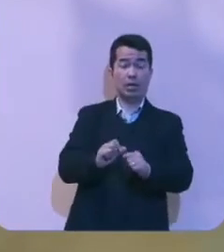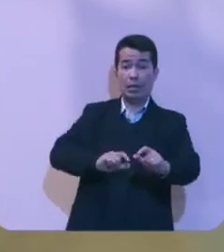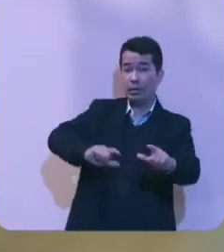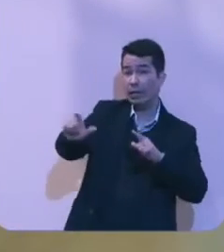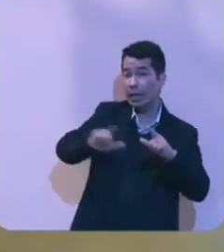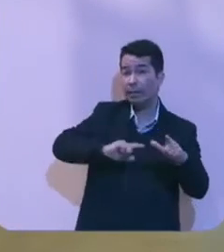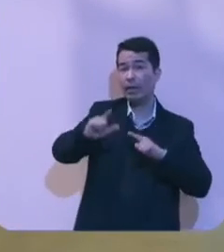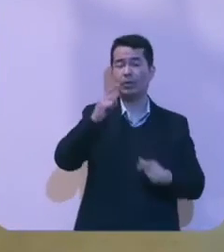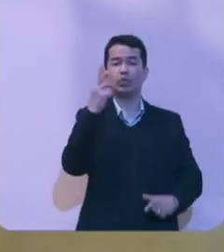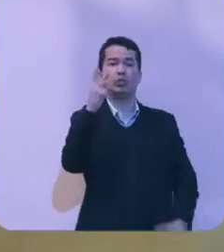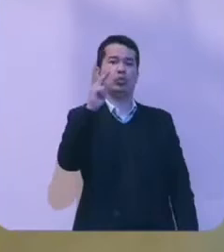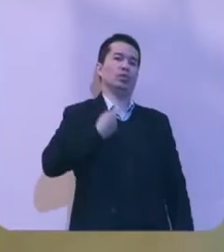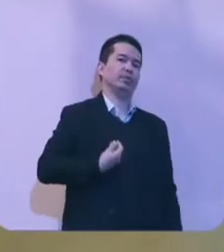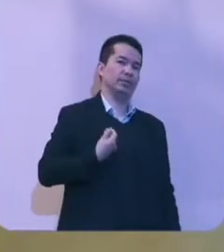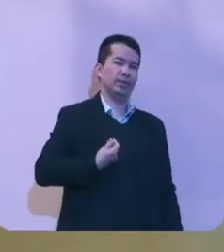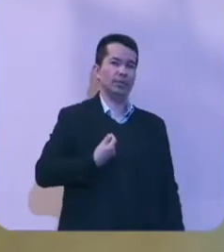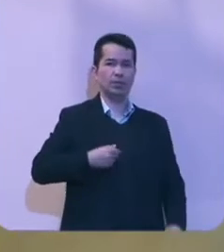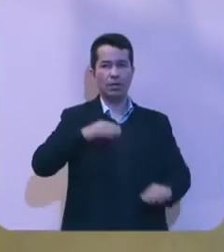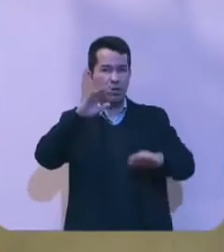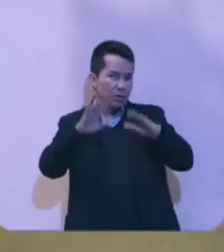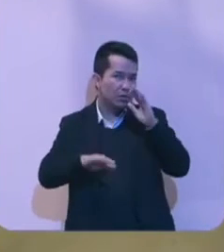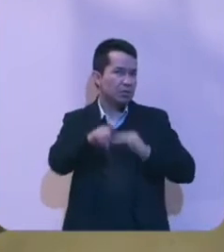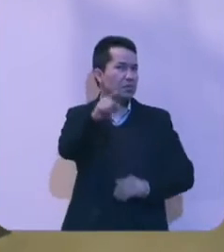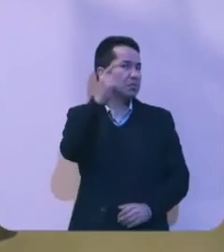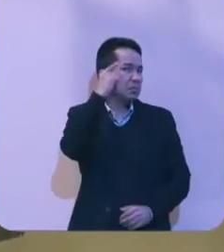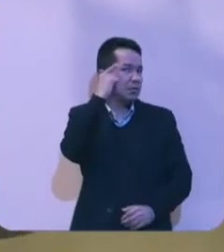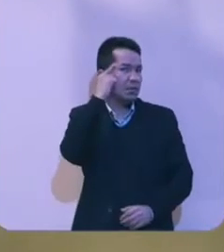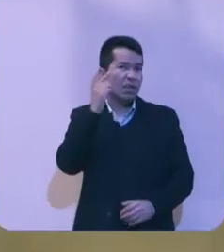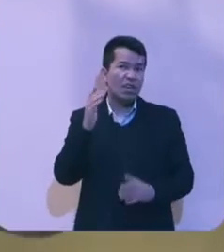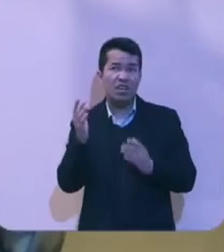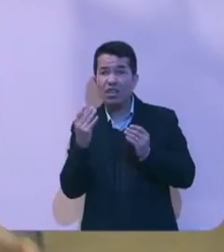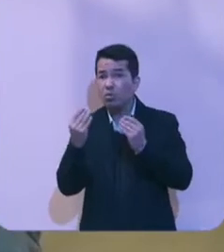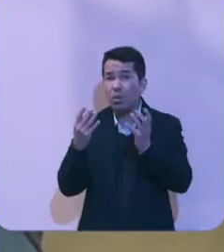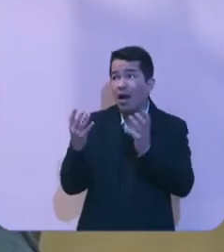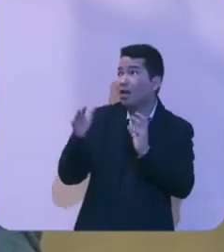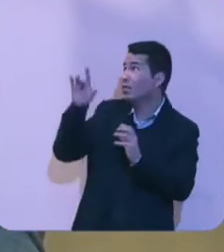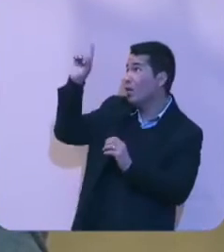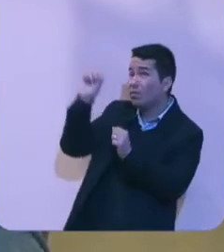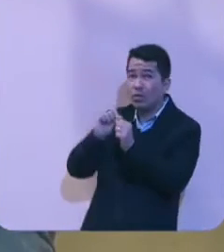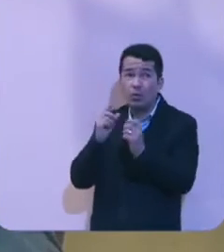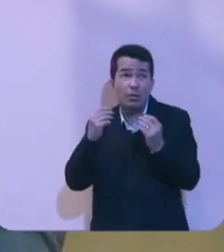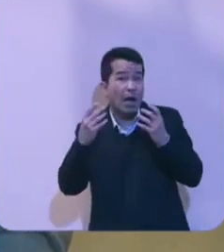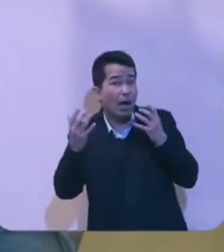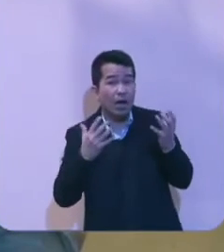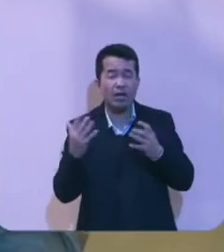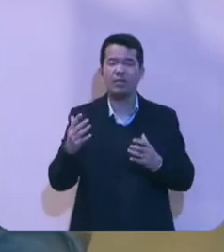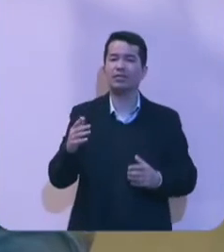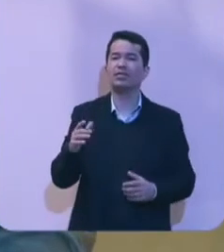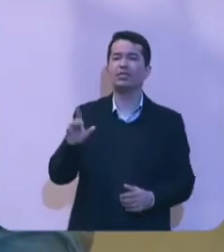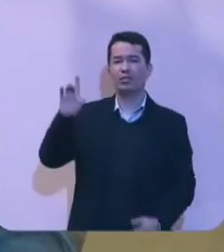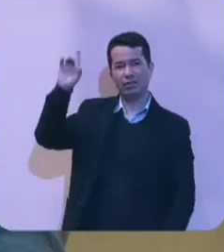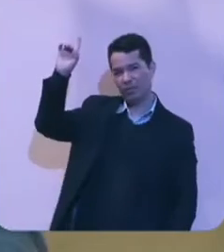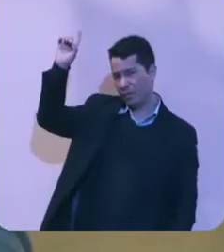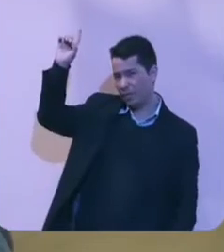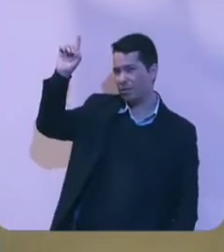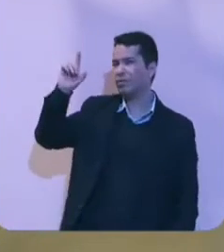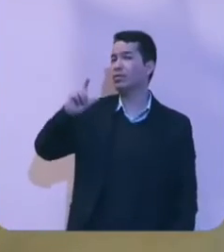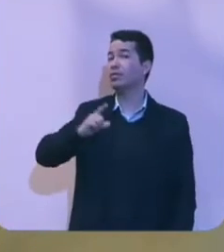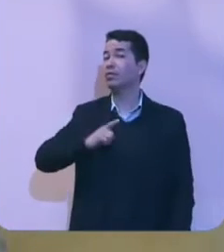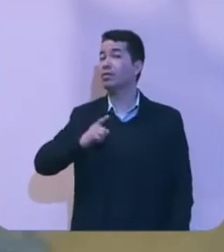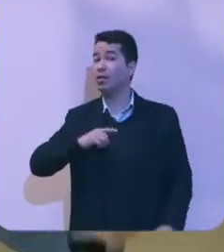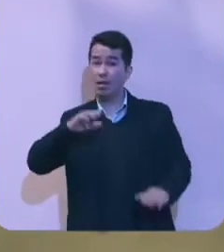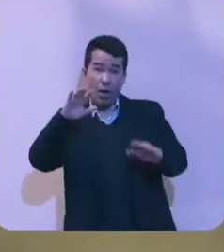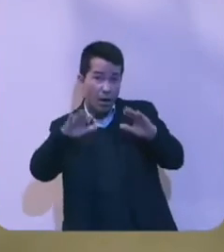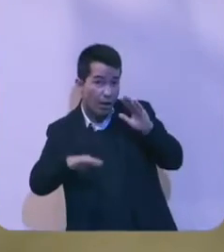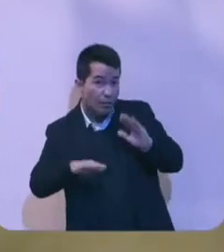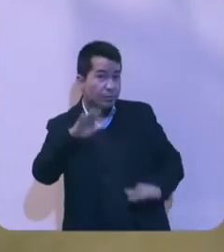Às vezes a gente está achando que Ele vai fazer isso, aquilo outro. Deixa Deus fazer do jeito dele, porque Ele tem os modos inusitados. Ele manda ele